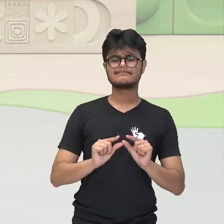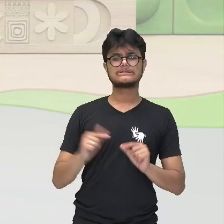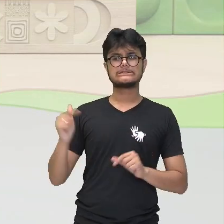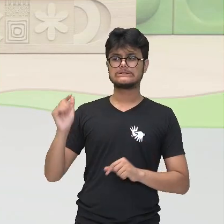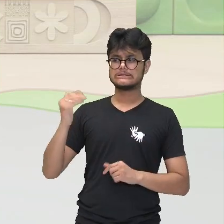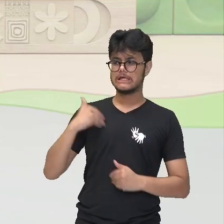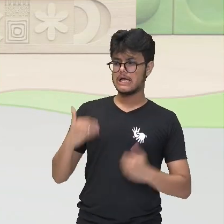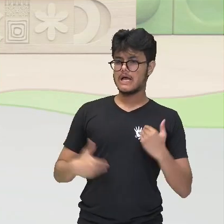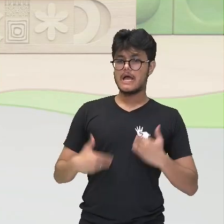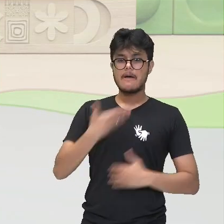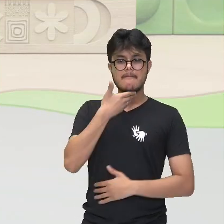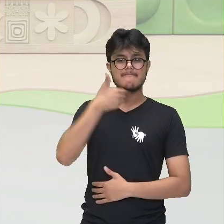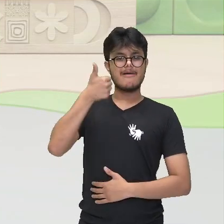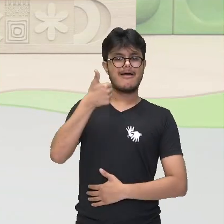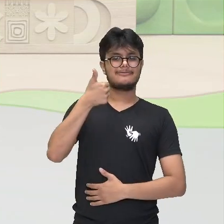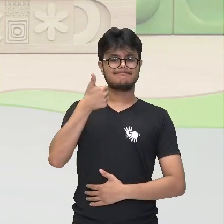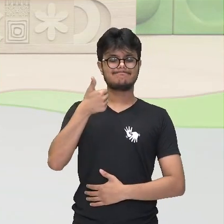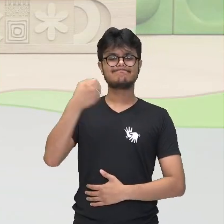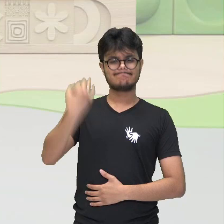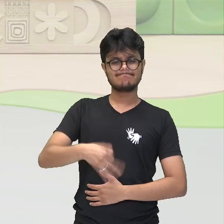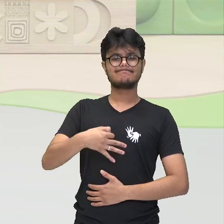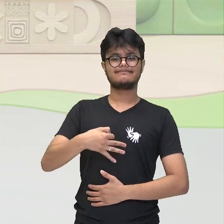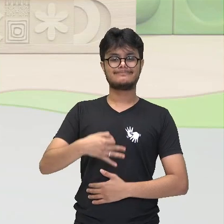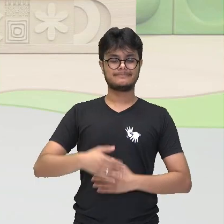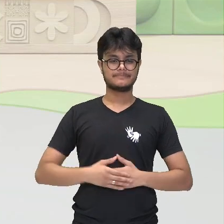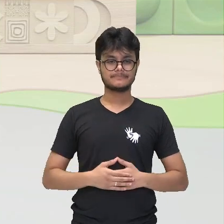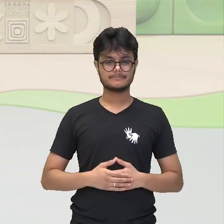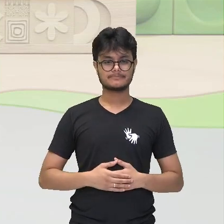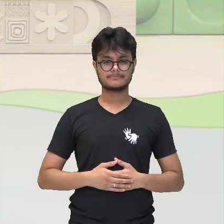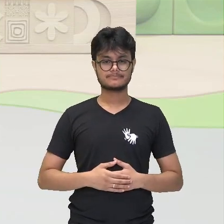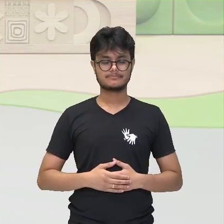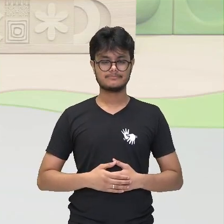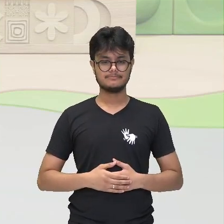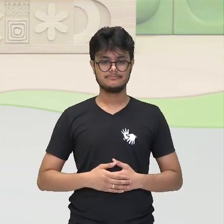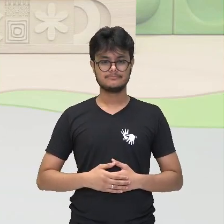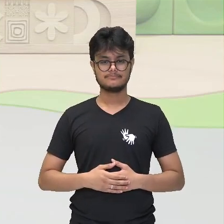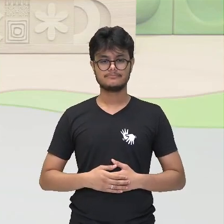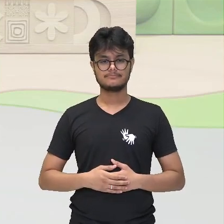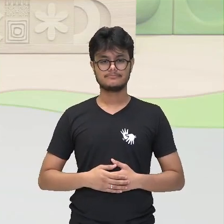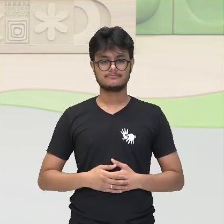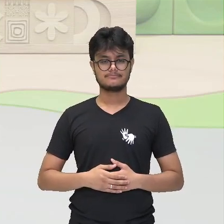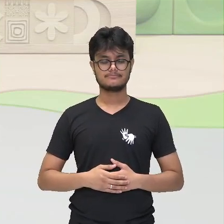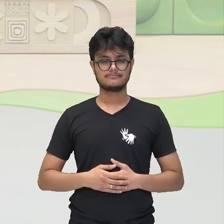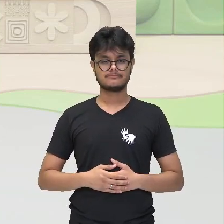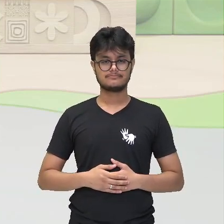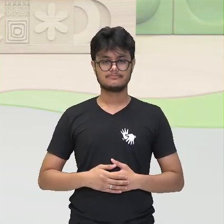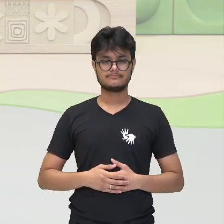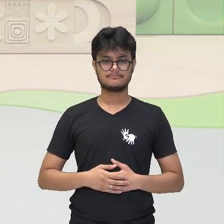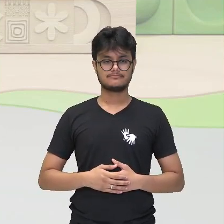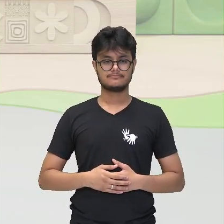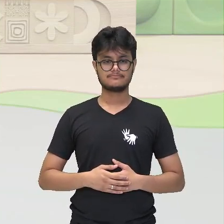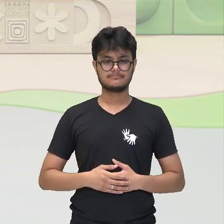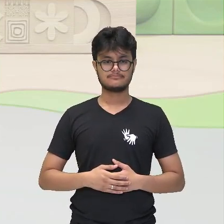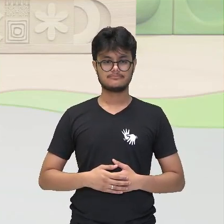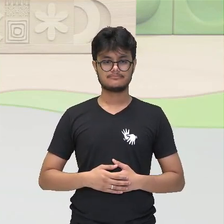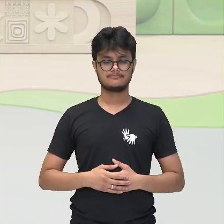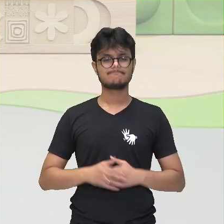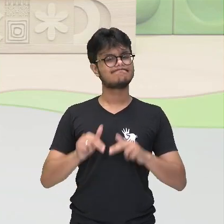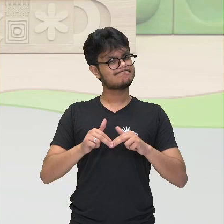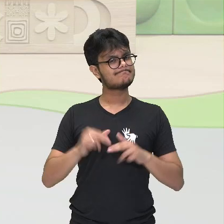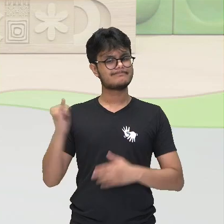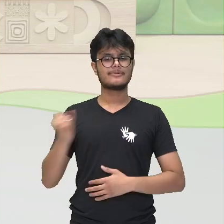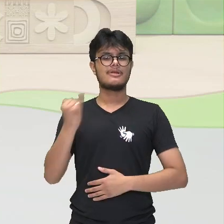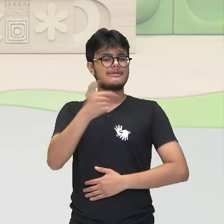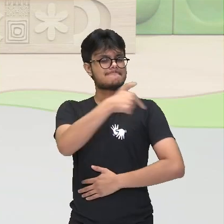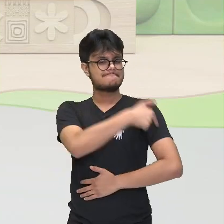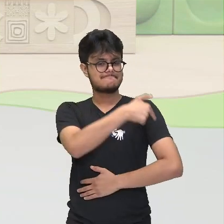já identificou, ele já tem ali a célula de memória e aí ele já vai combater e eliminar aquela doença. Por isso que é muito